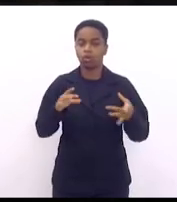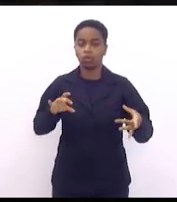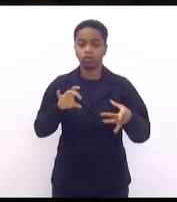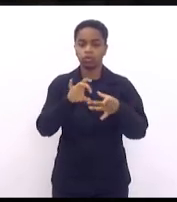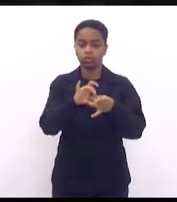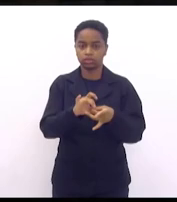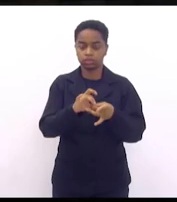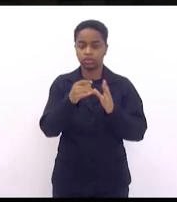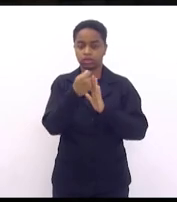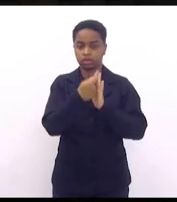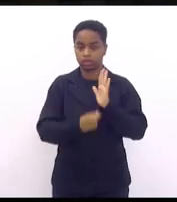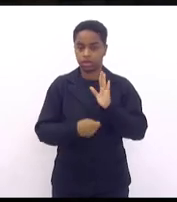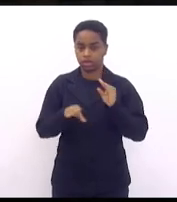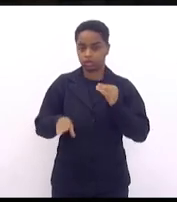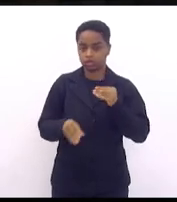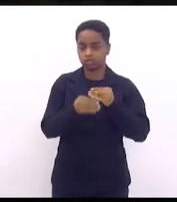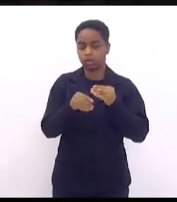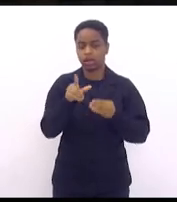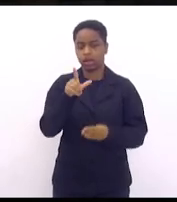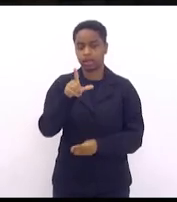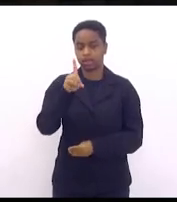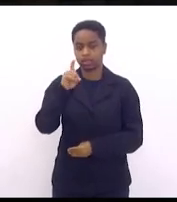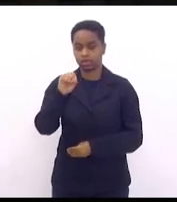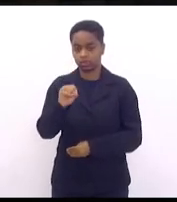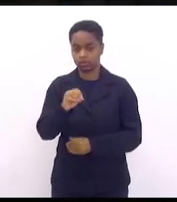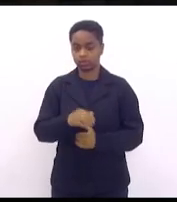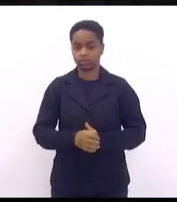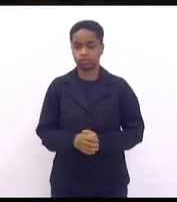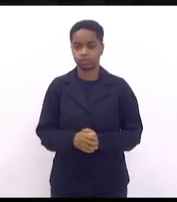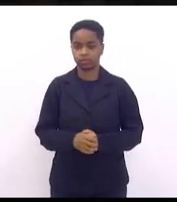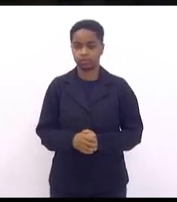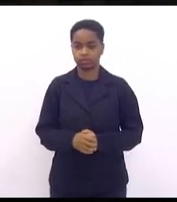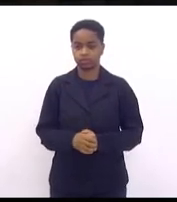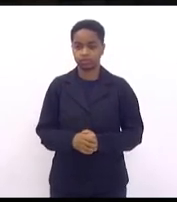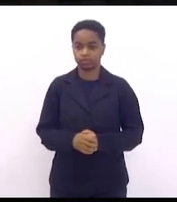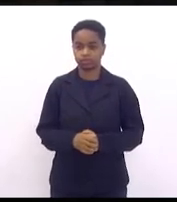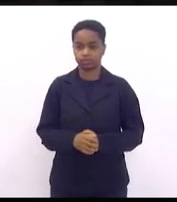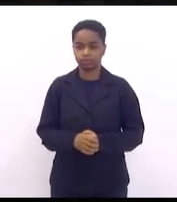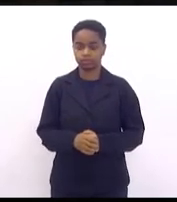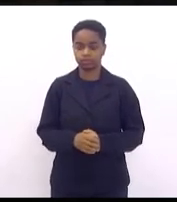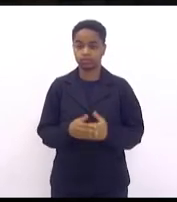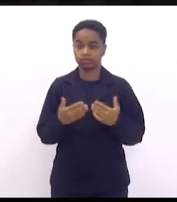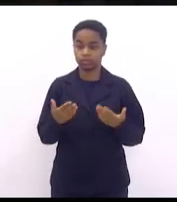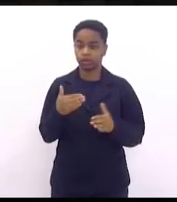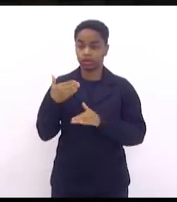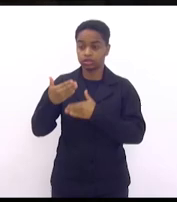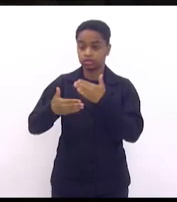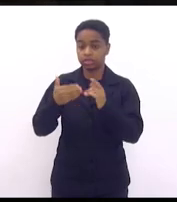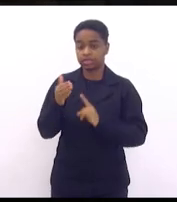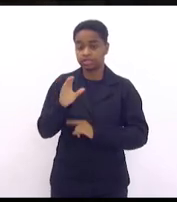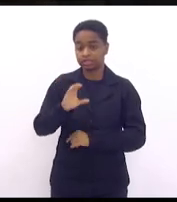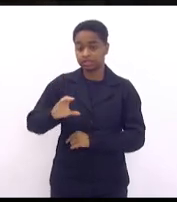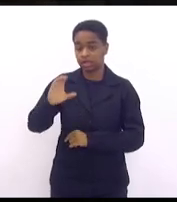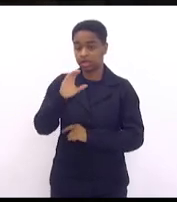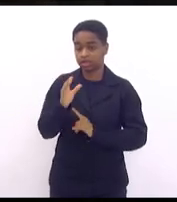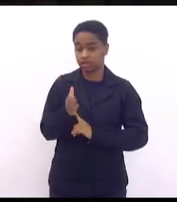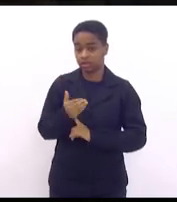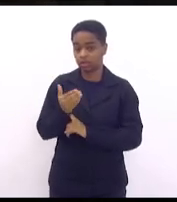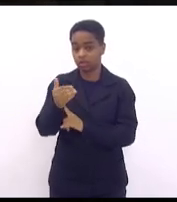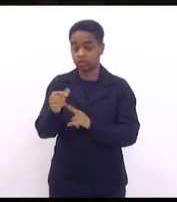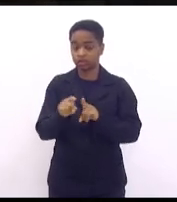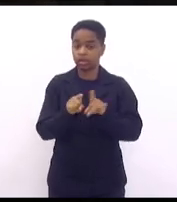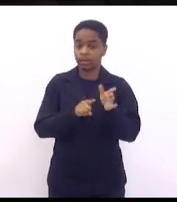o texto da LDO. Ainda que o desenvolvimento científico e tecnológico, a